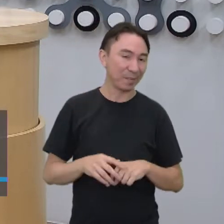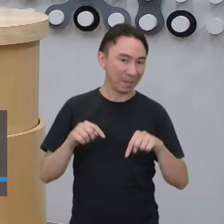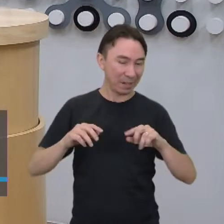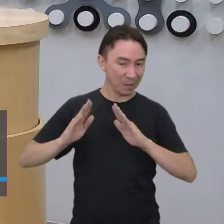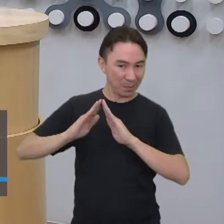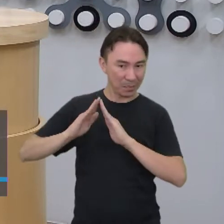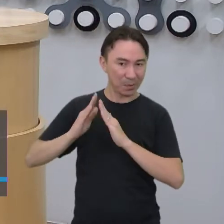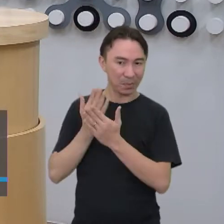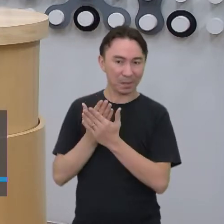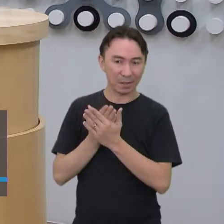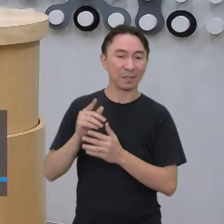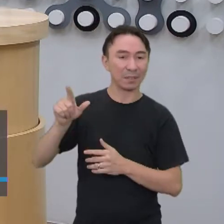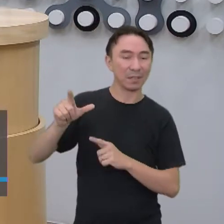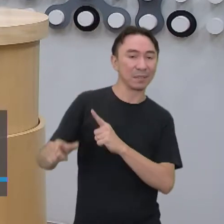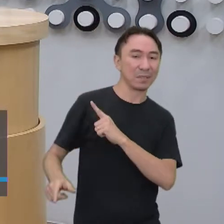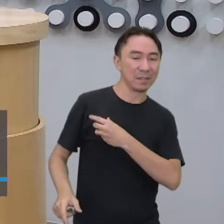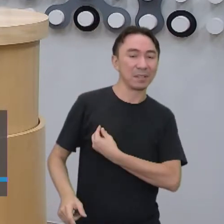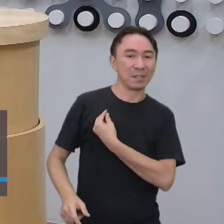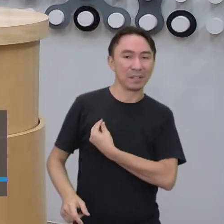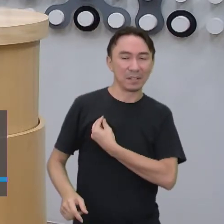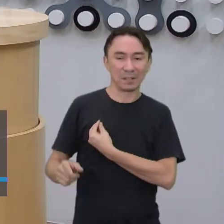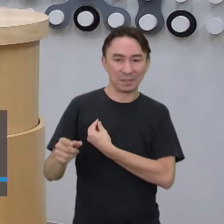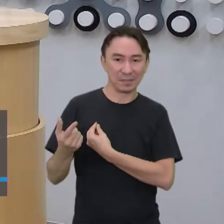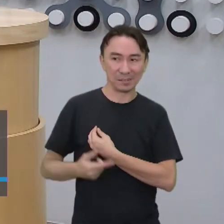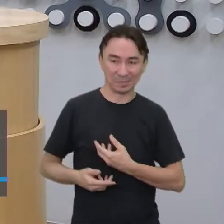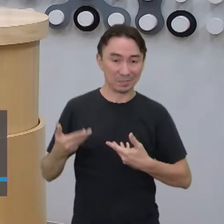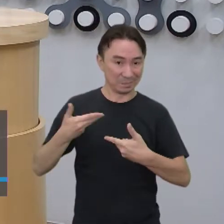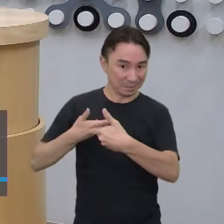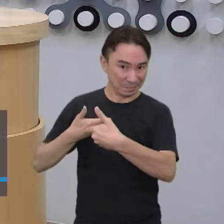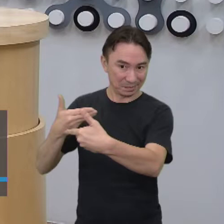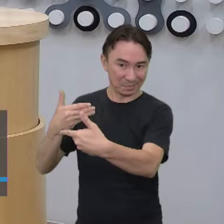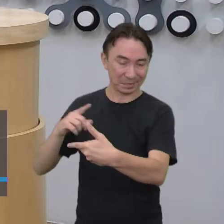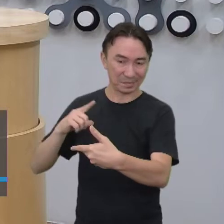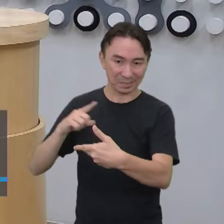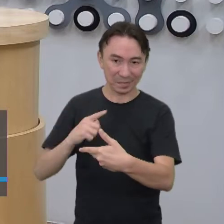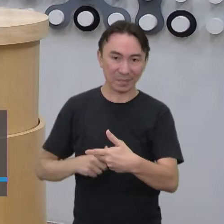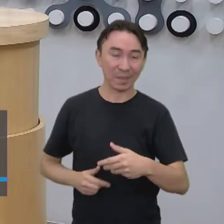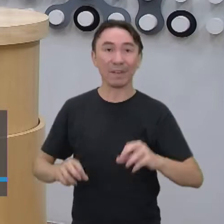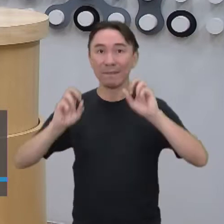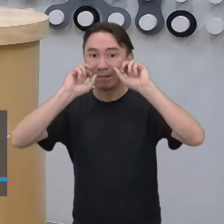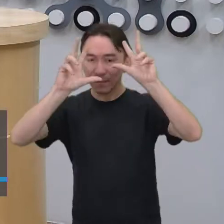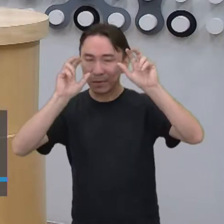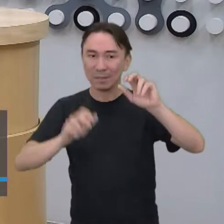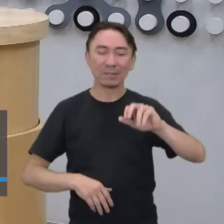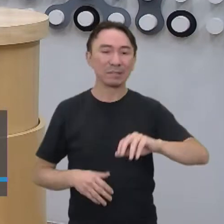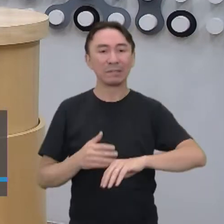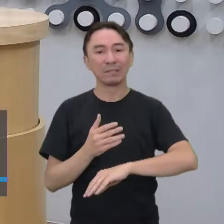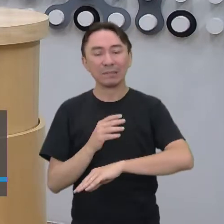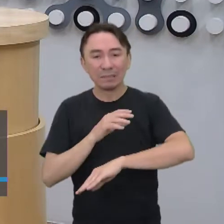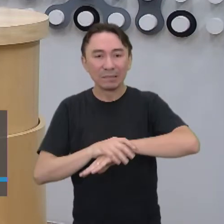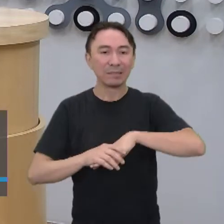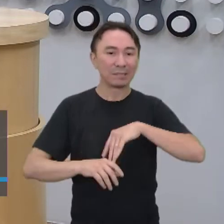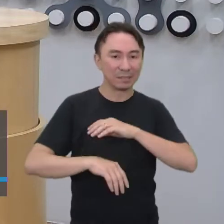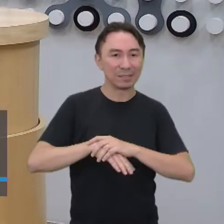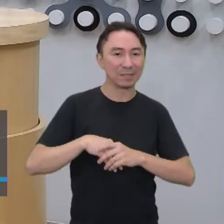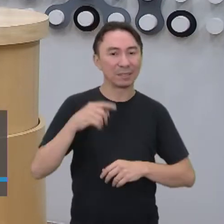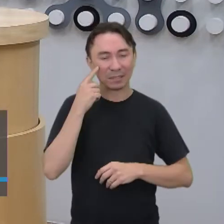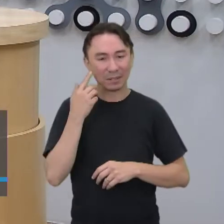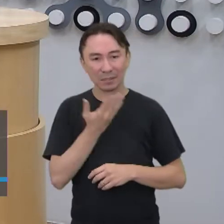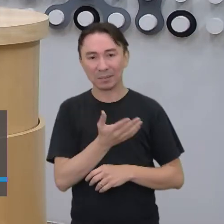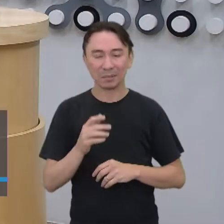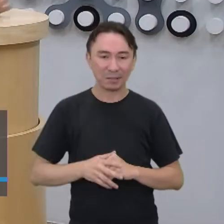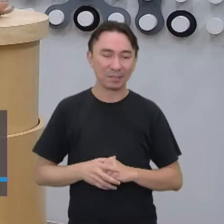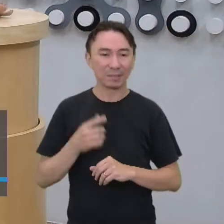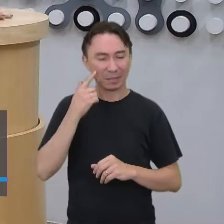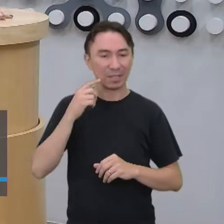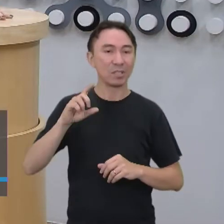lá, a professora Mara chamou a gente para poder praticar o vôlei. E eu só entrei no segundo momento, que foi o vôlei em pé. E aí ela falou assim,